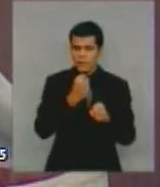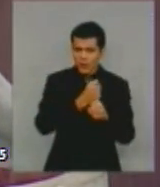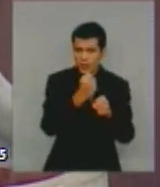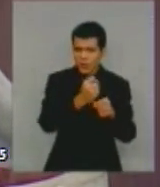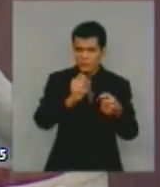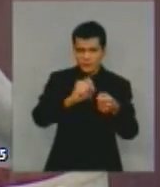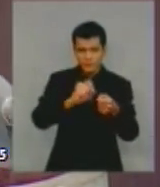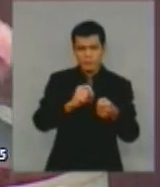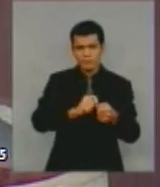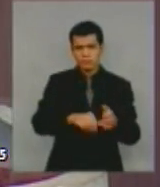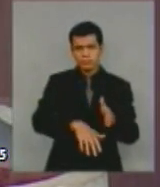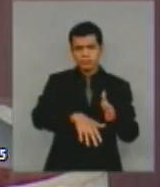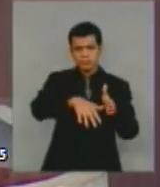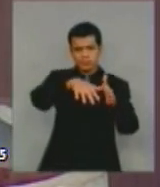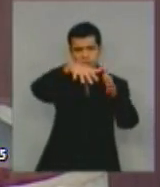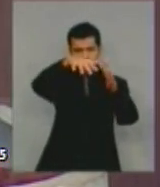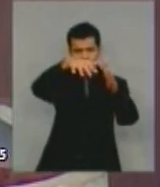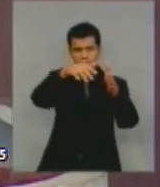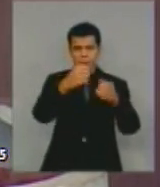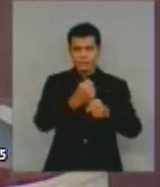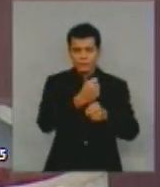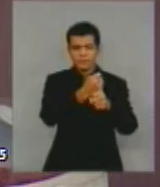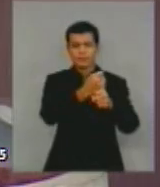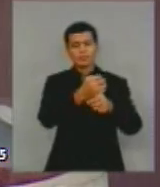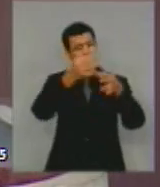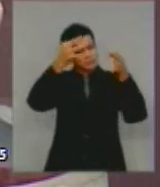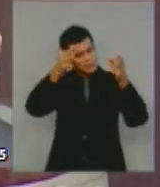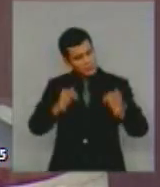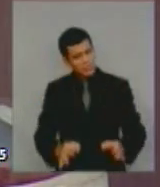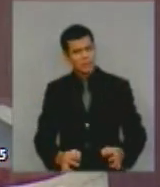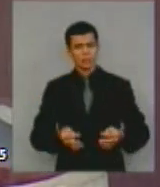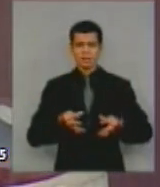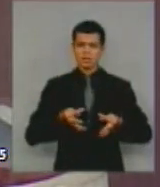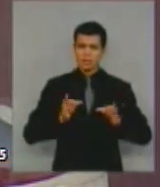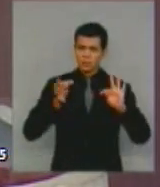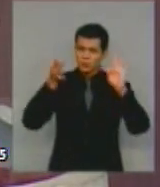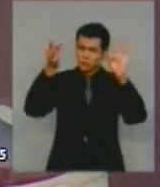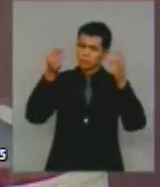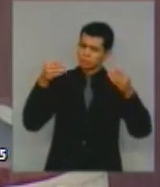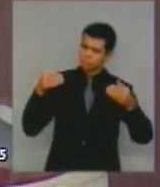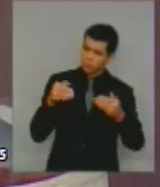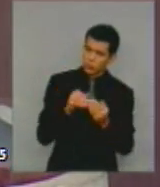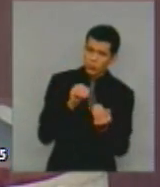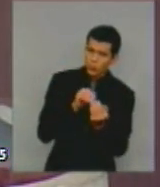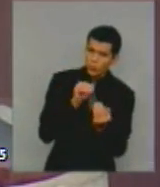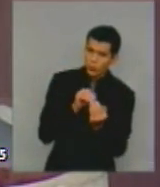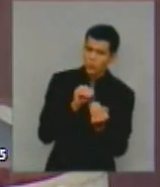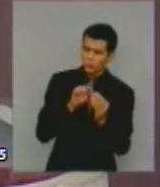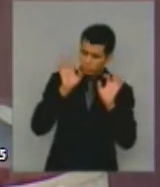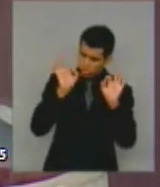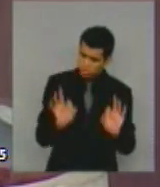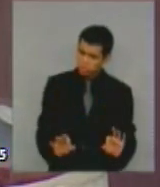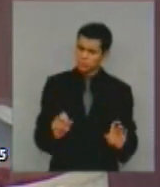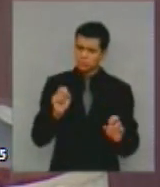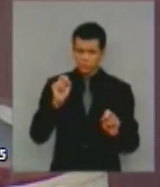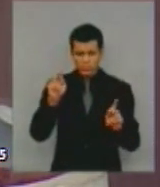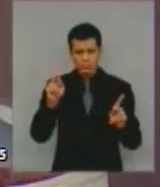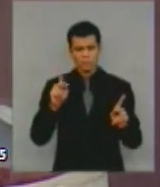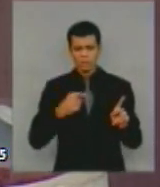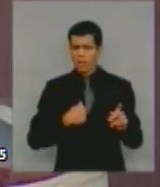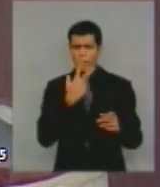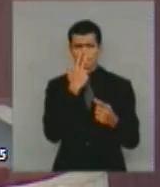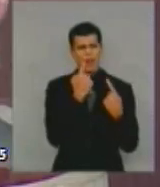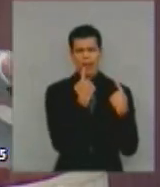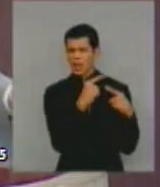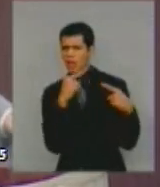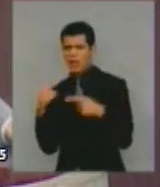o avanço correto, sustentável, tecnologicamente adequado, socialmente discutido e democrático